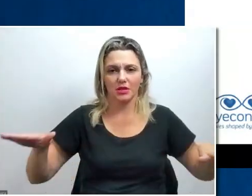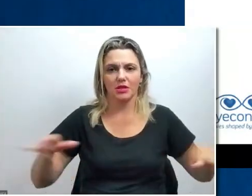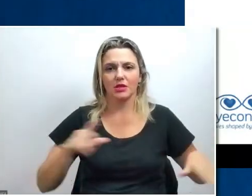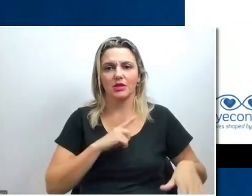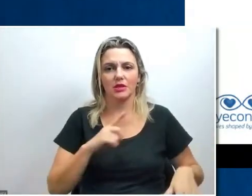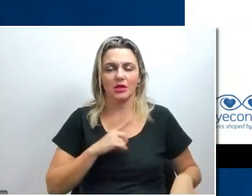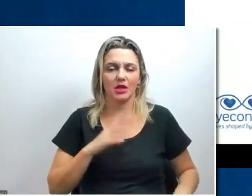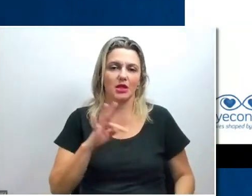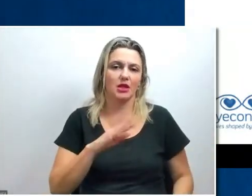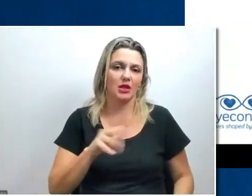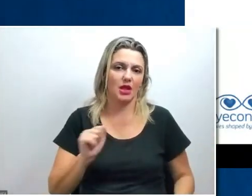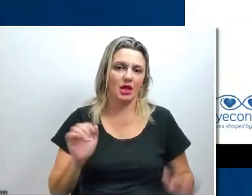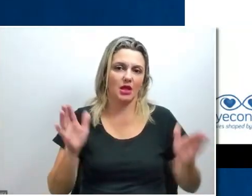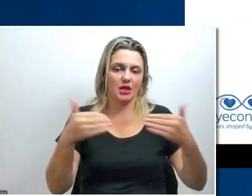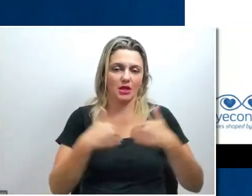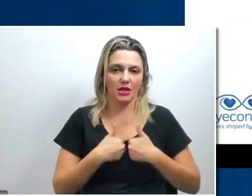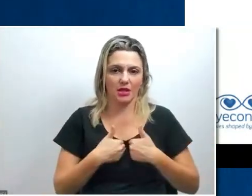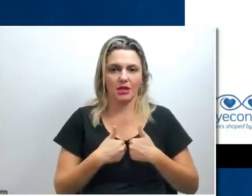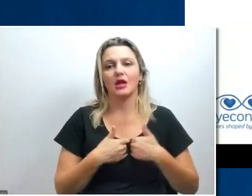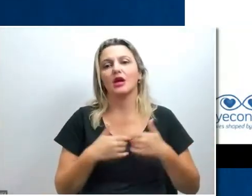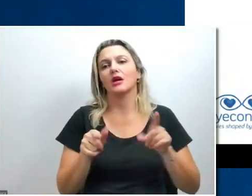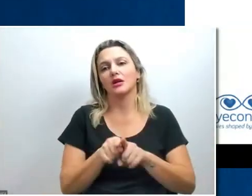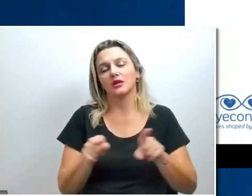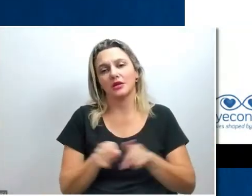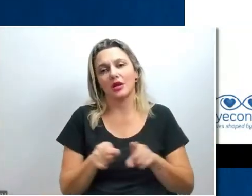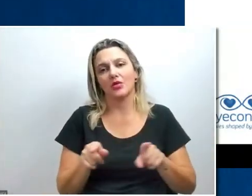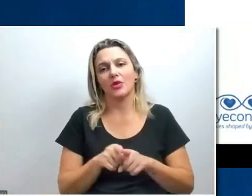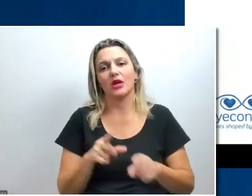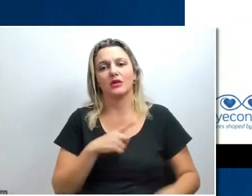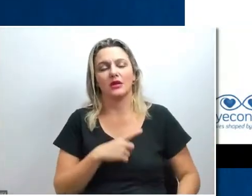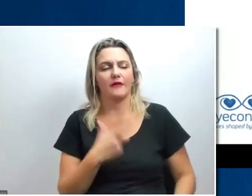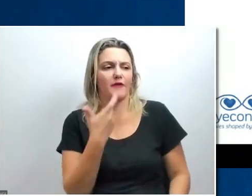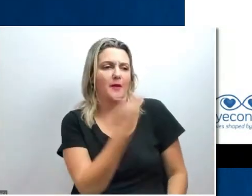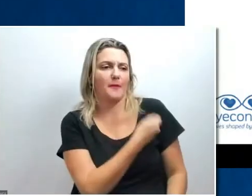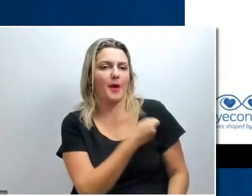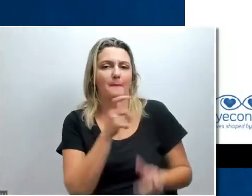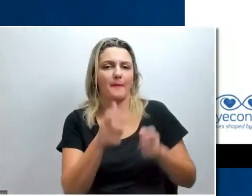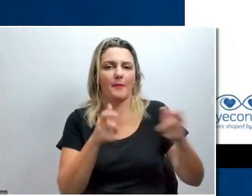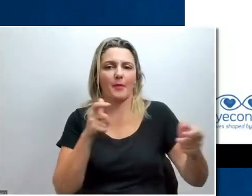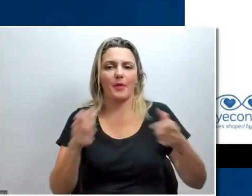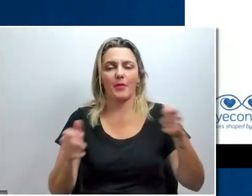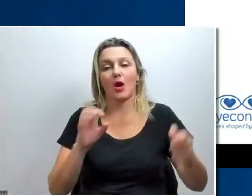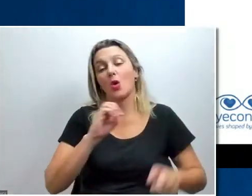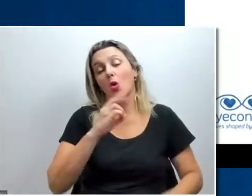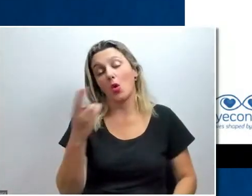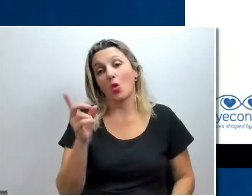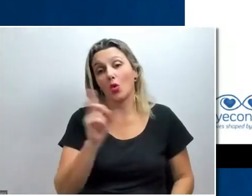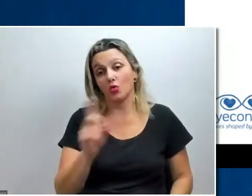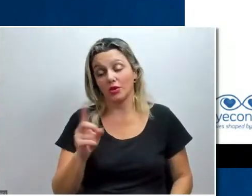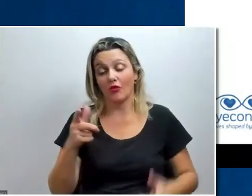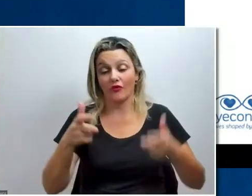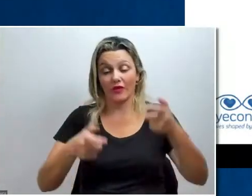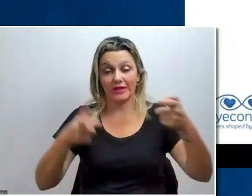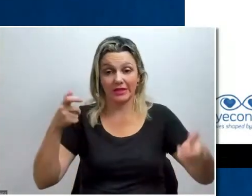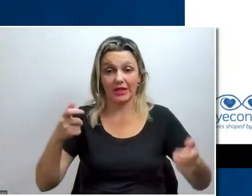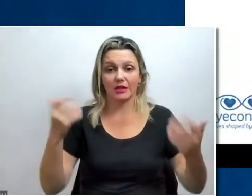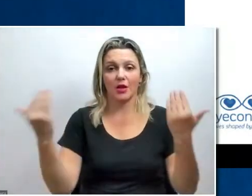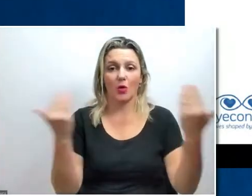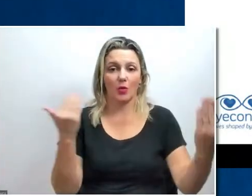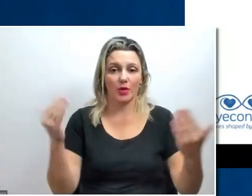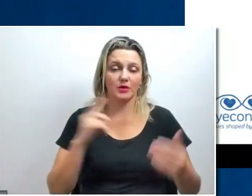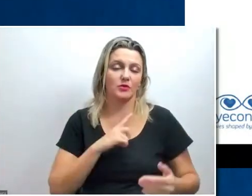do autismo, entre aquelas que receberam imunização e as que não foram vacinadas. E não houve absolutamente nenhuma